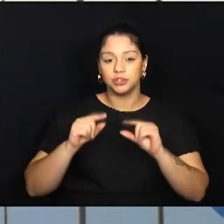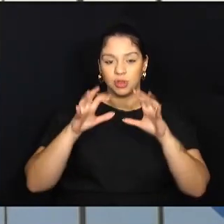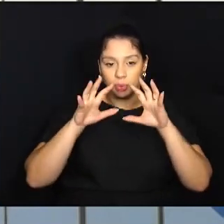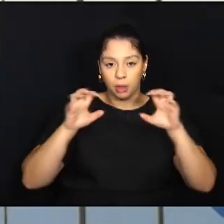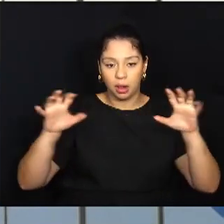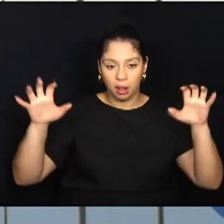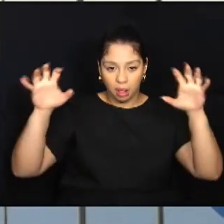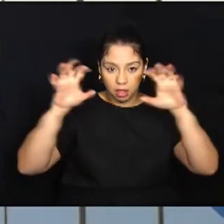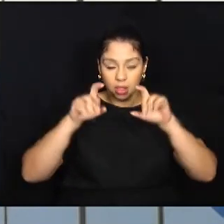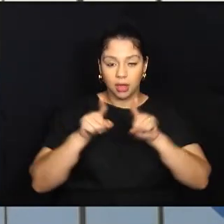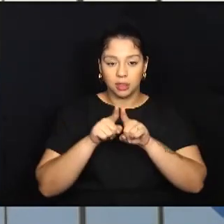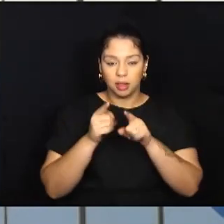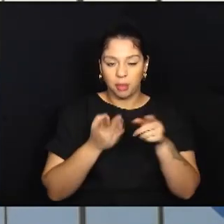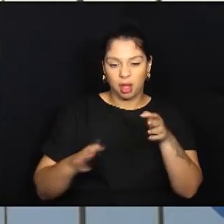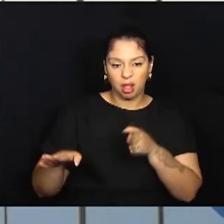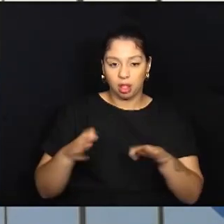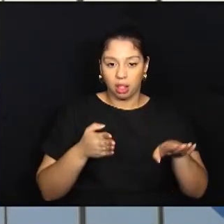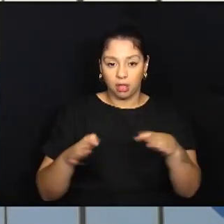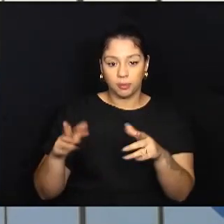lama no local.